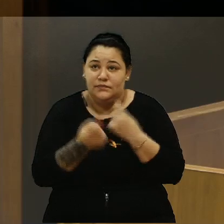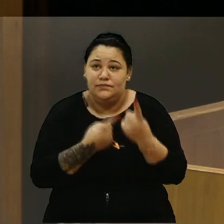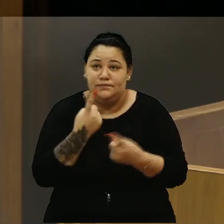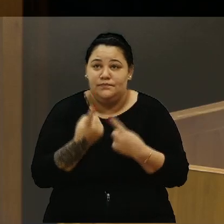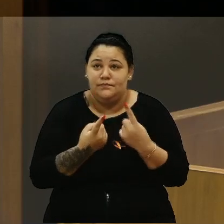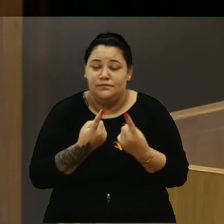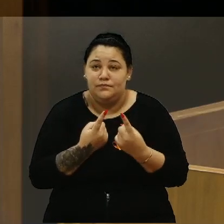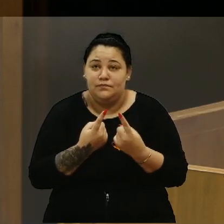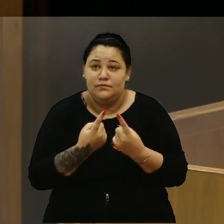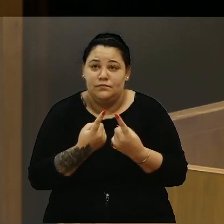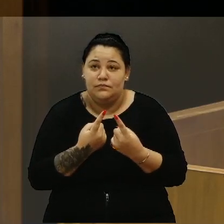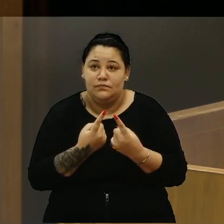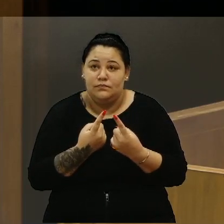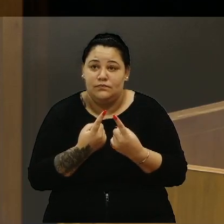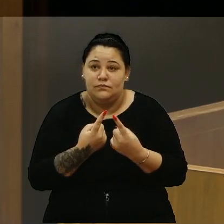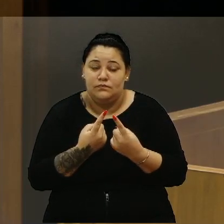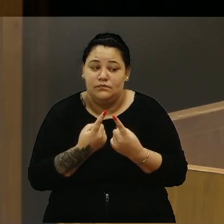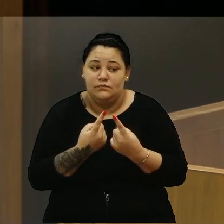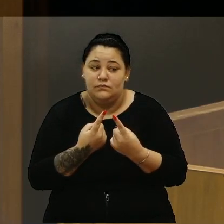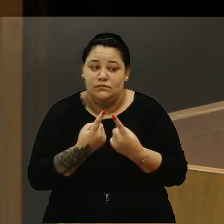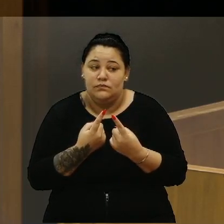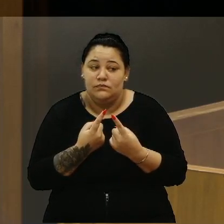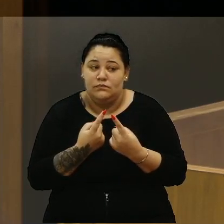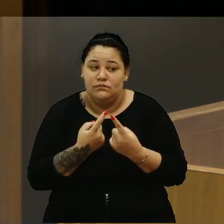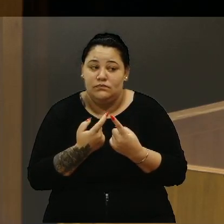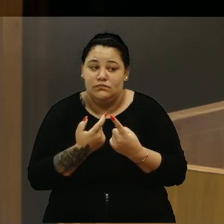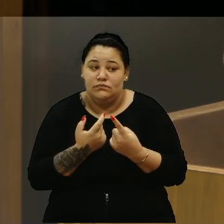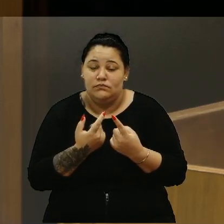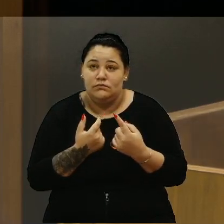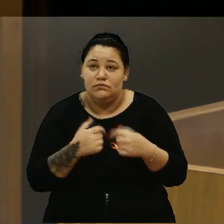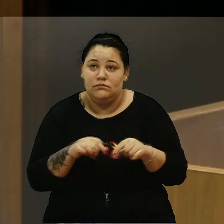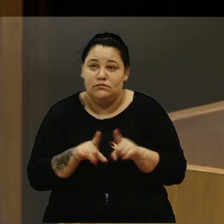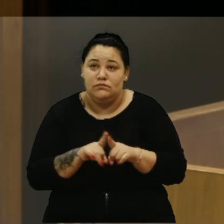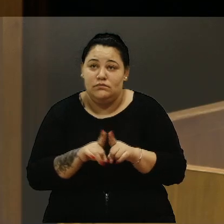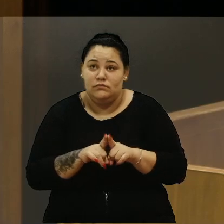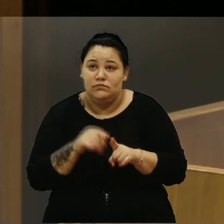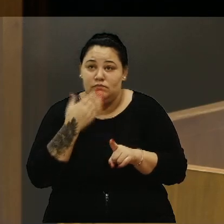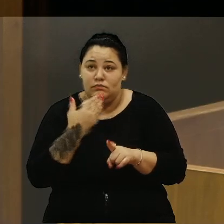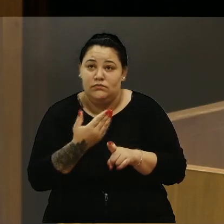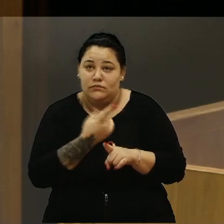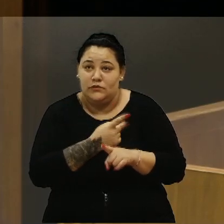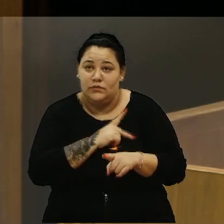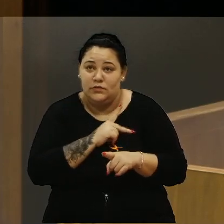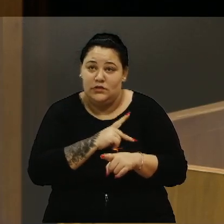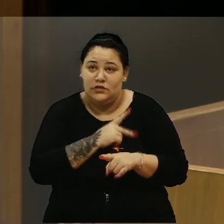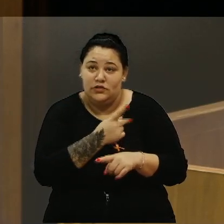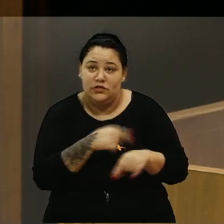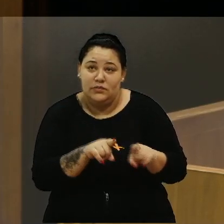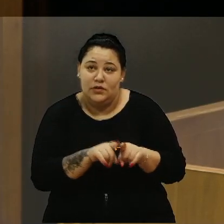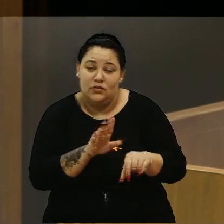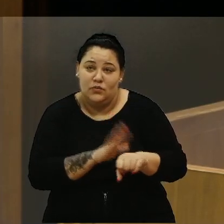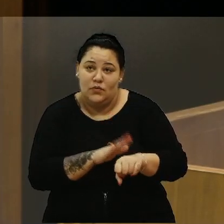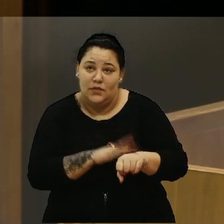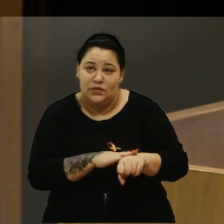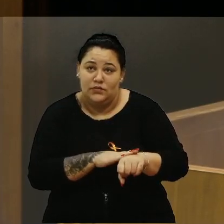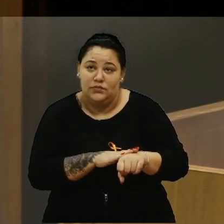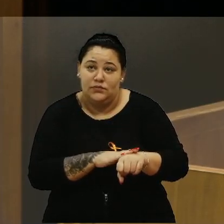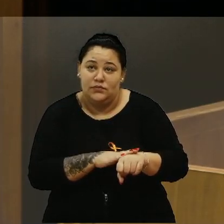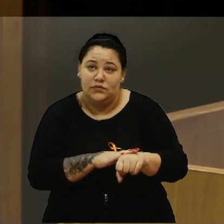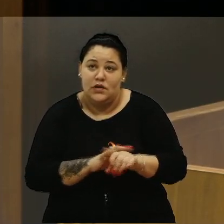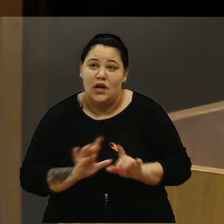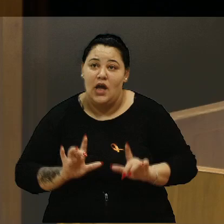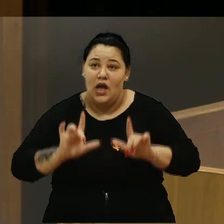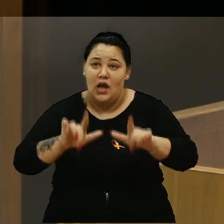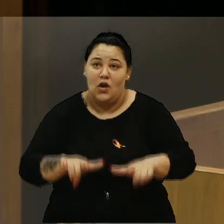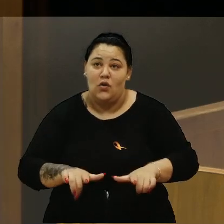reuniões proporcionadas no interior, através do SAMAI e do seu presidente João Wes, aonde que